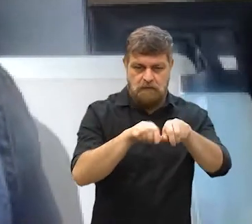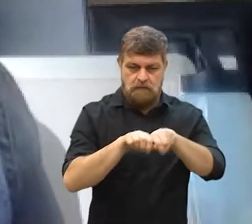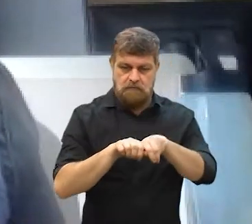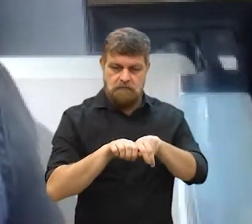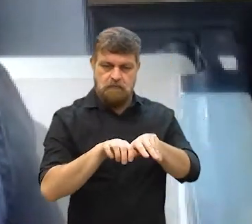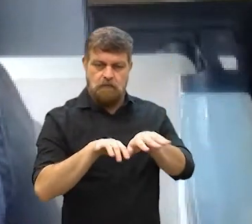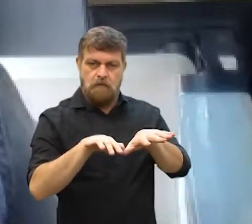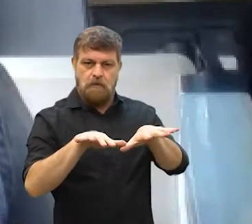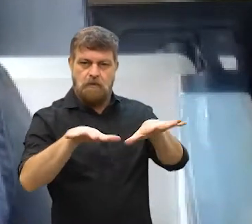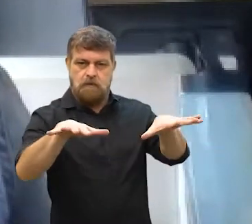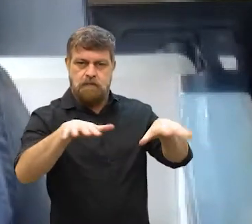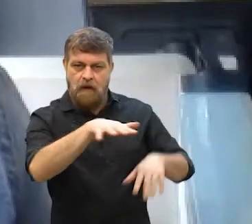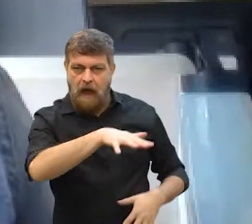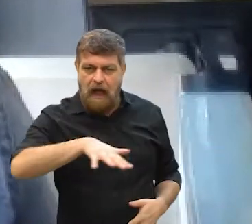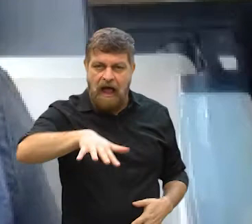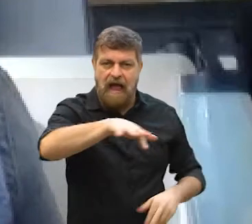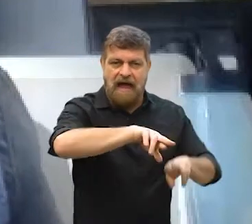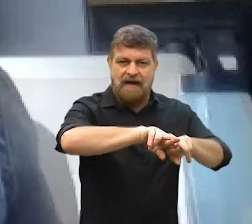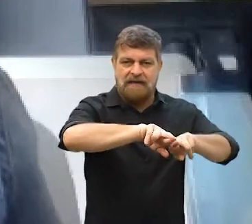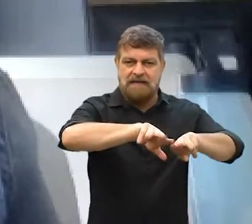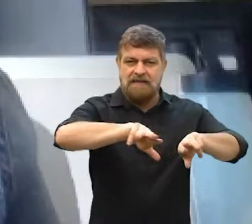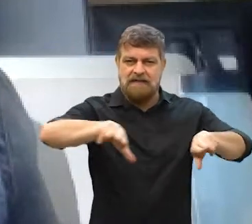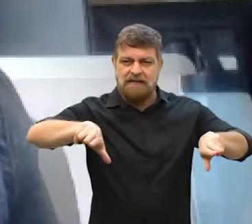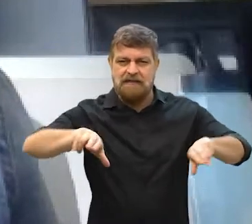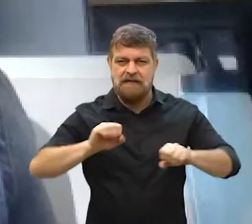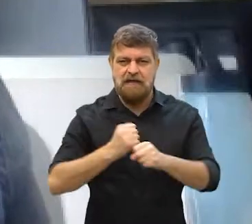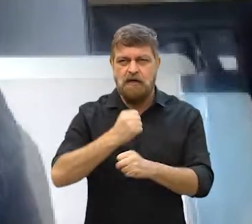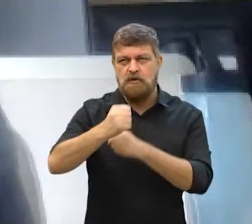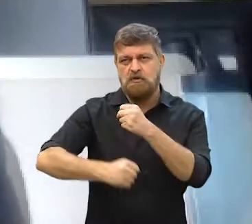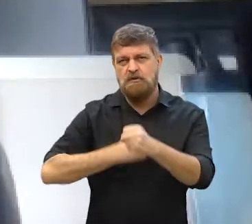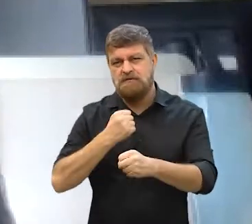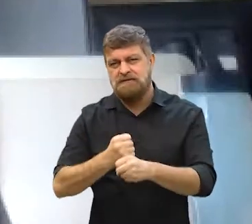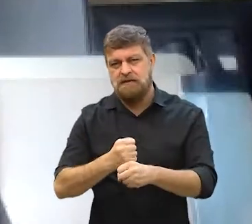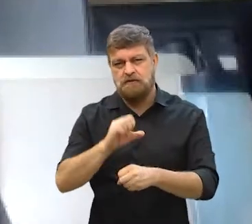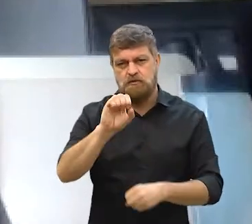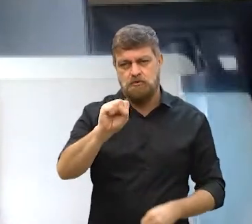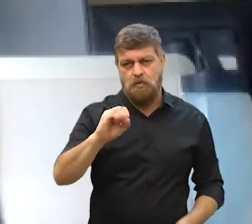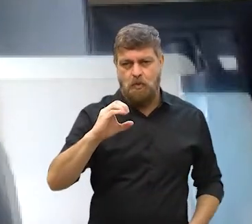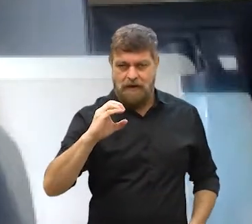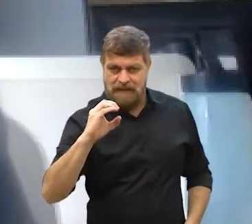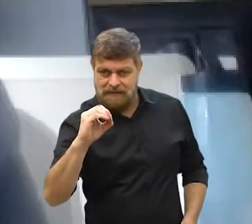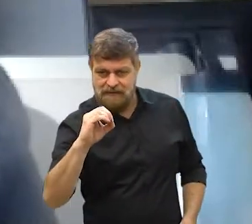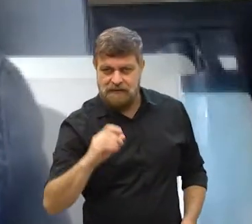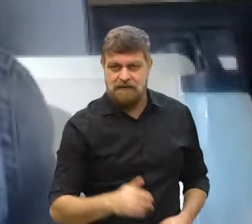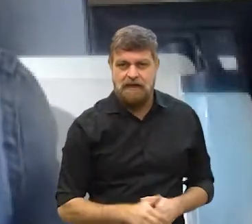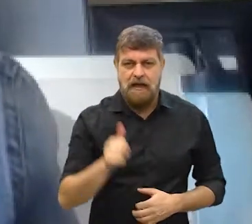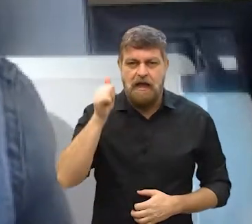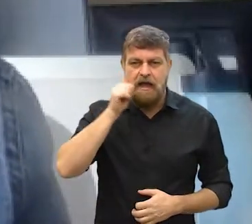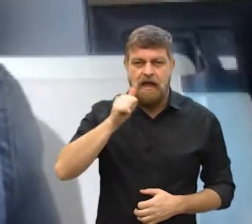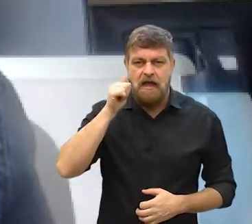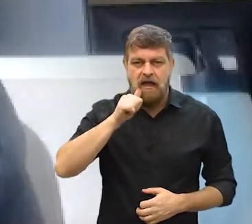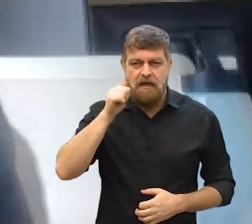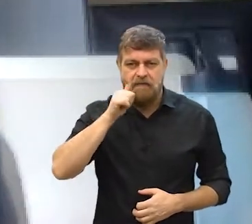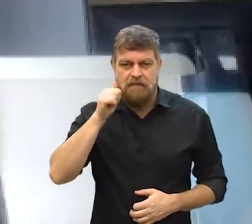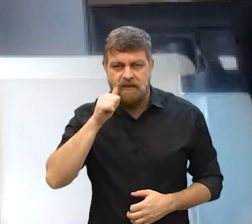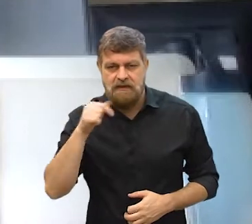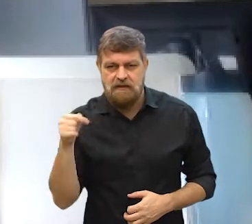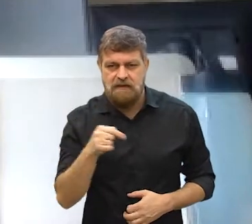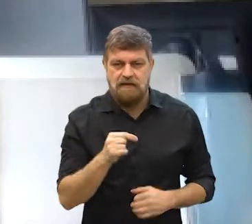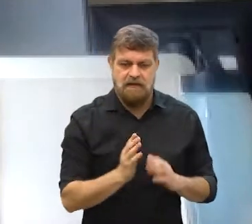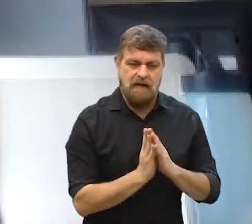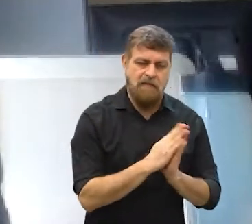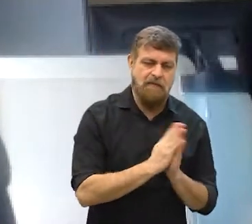dessa fase a partir da década de 80, né? Quando meninas ganhavam videogames e as meninas